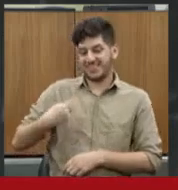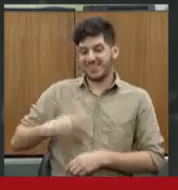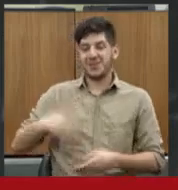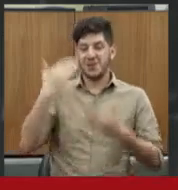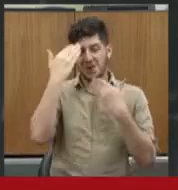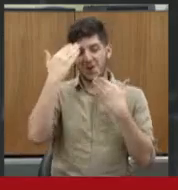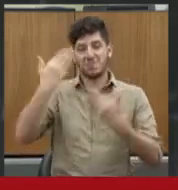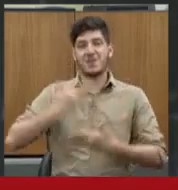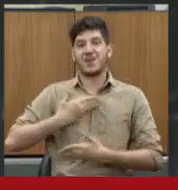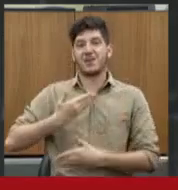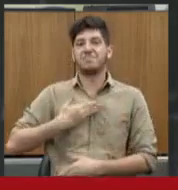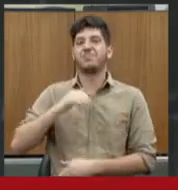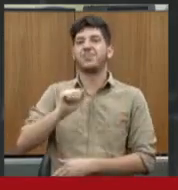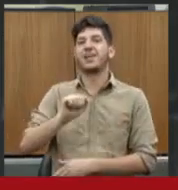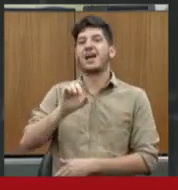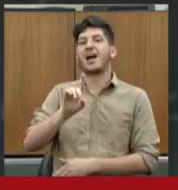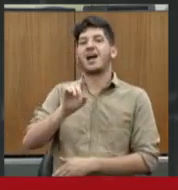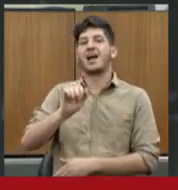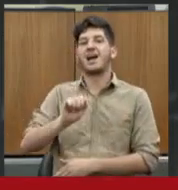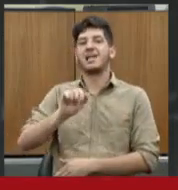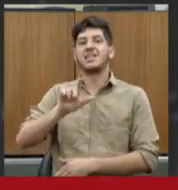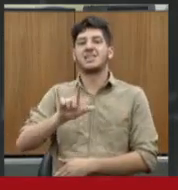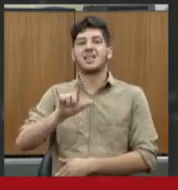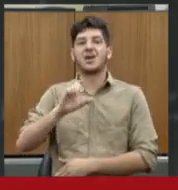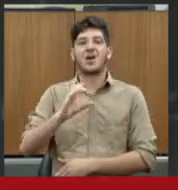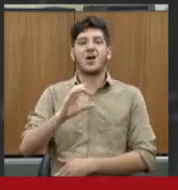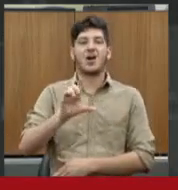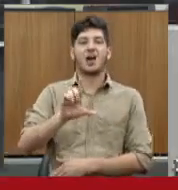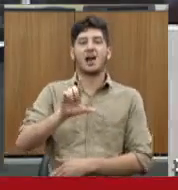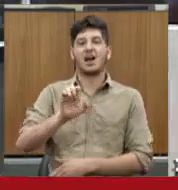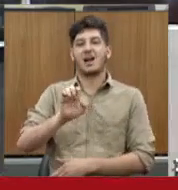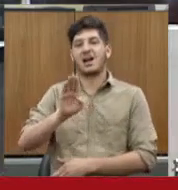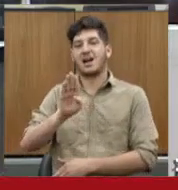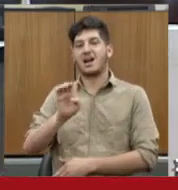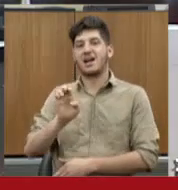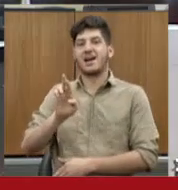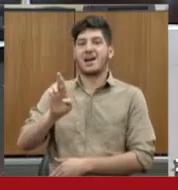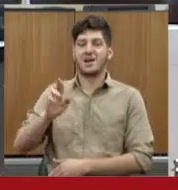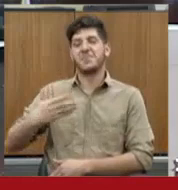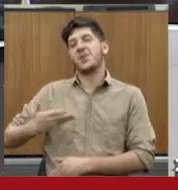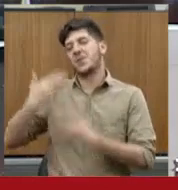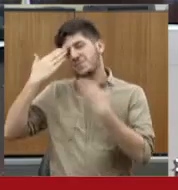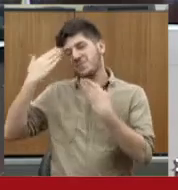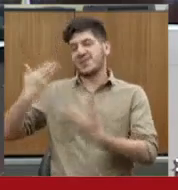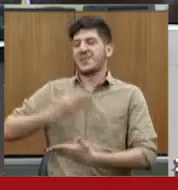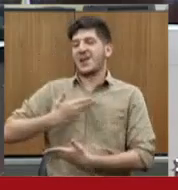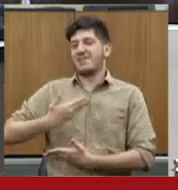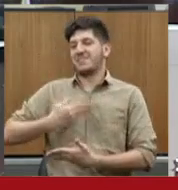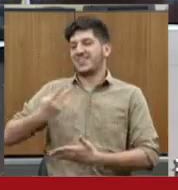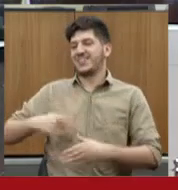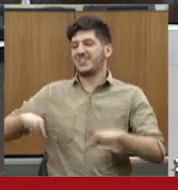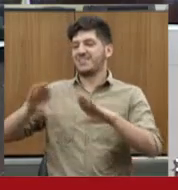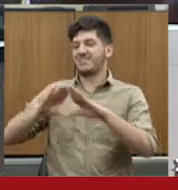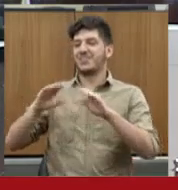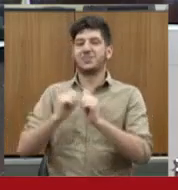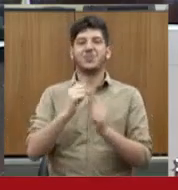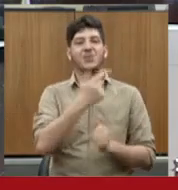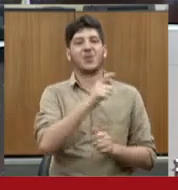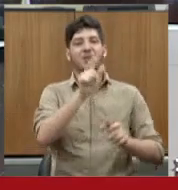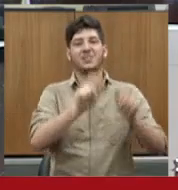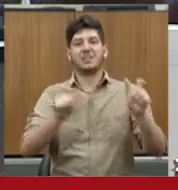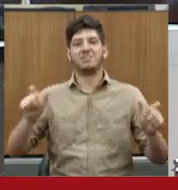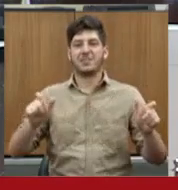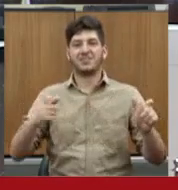amigo Adal Clever Lopes também, muito honrado de ter sido seu colega, amigo também neste parlamento, certamente como todos os outros parlamentares que